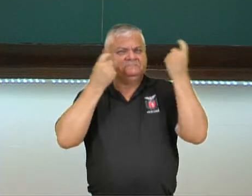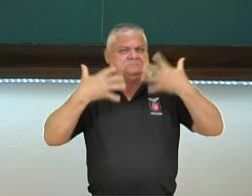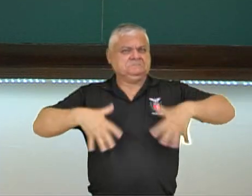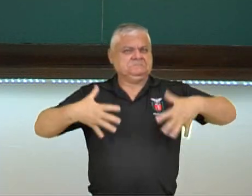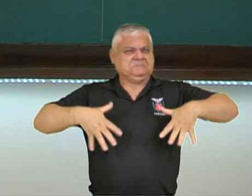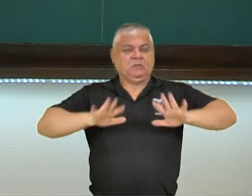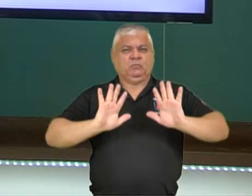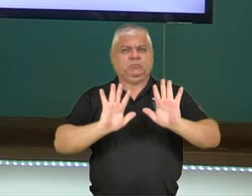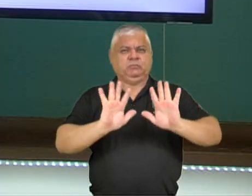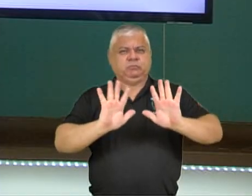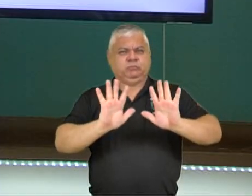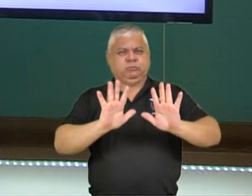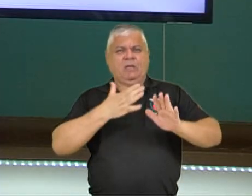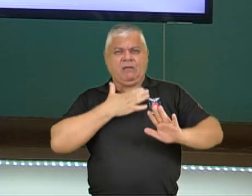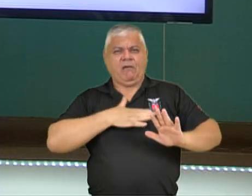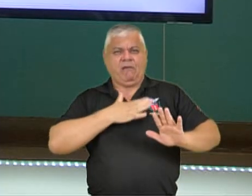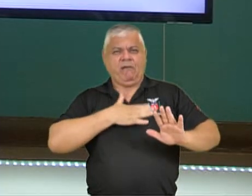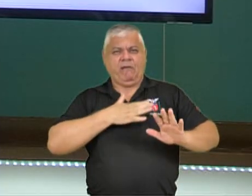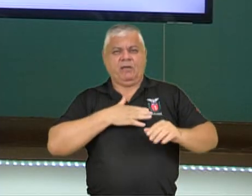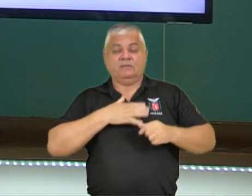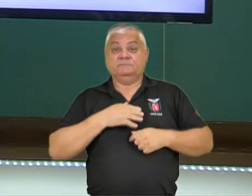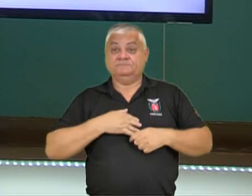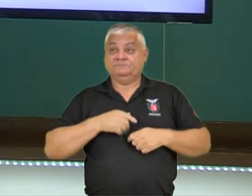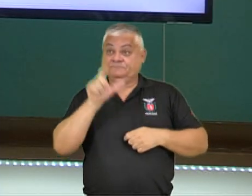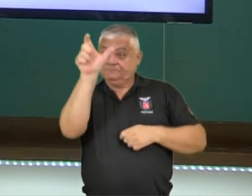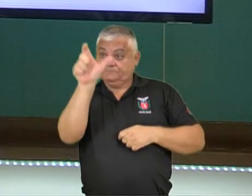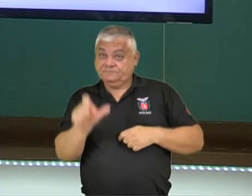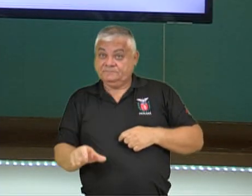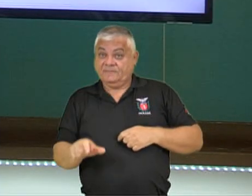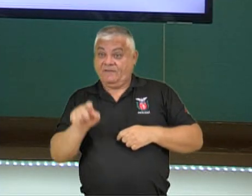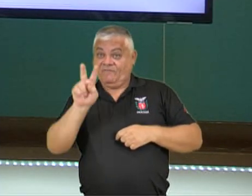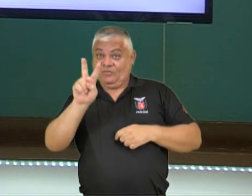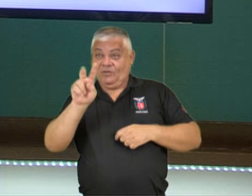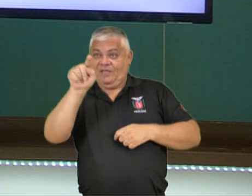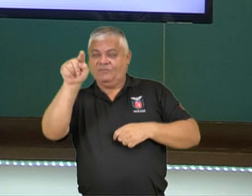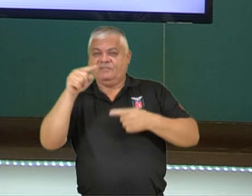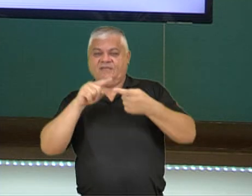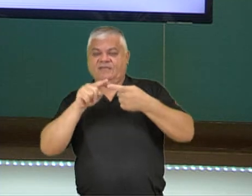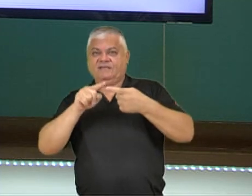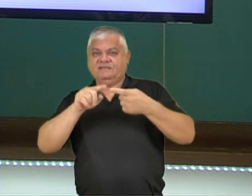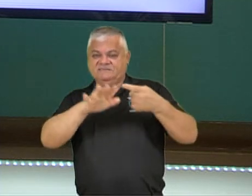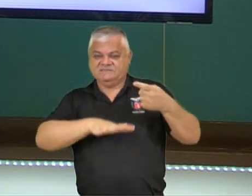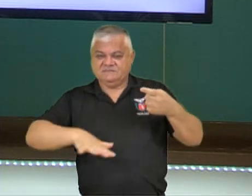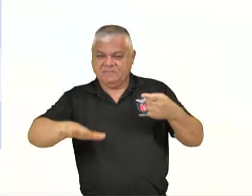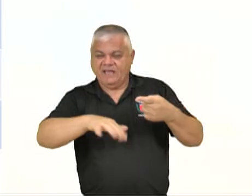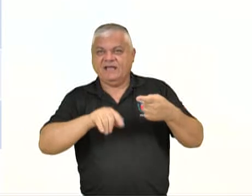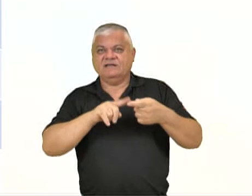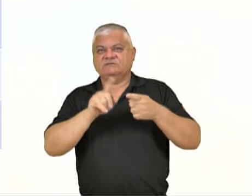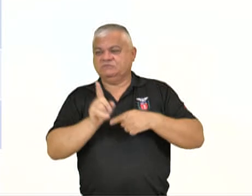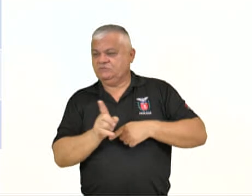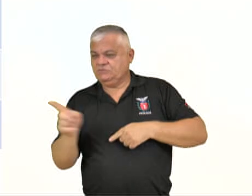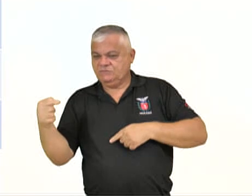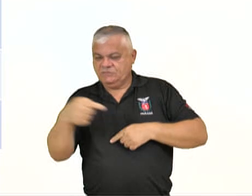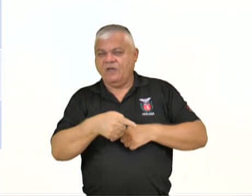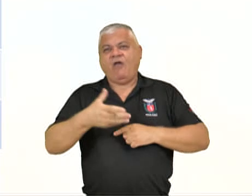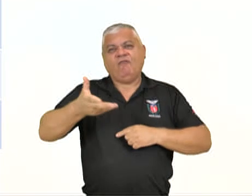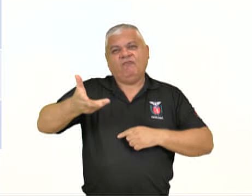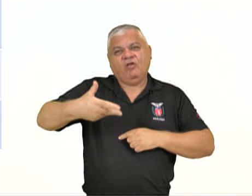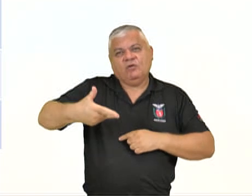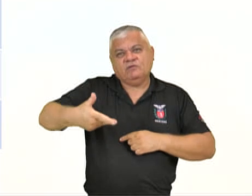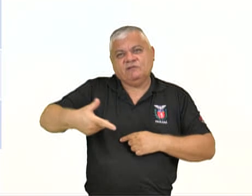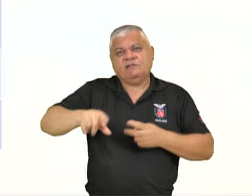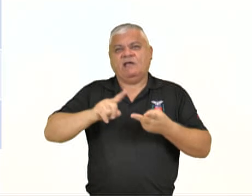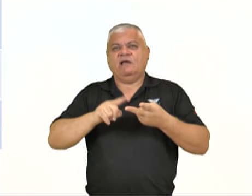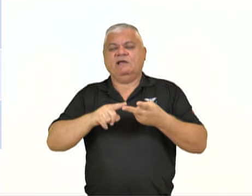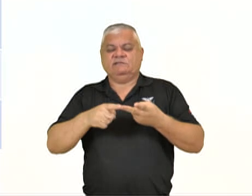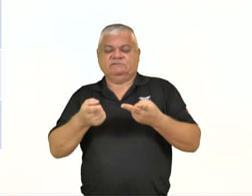agora. Dentro da parte de vetoriais, nós temos aqui outros, como o espaço, o deslocamento, a velocidade, a aceleração, a força, a quantidade